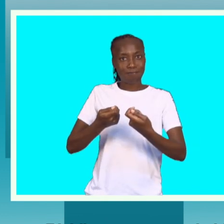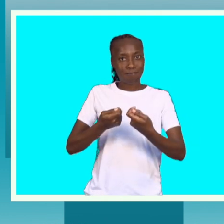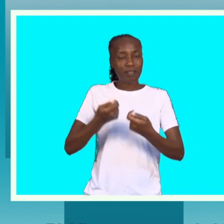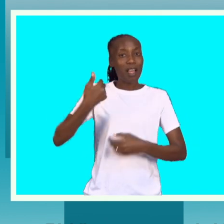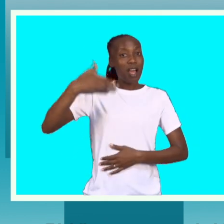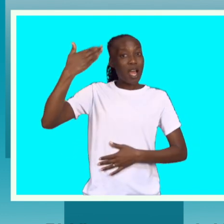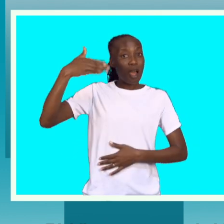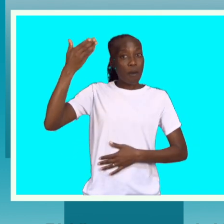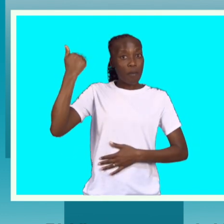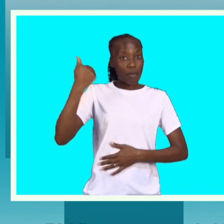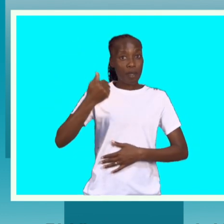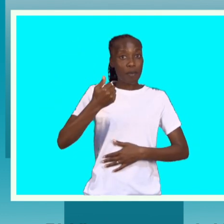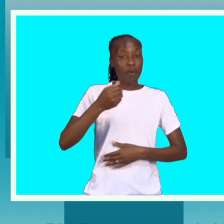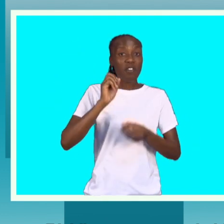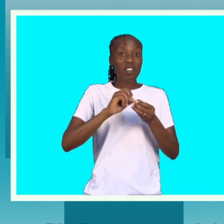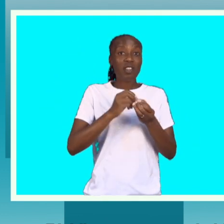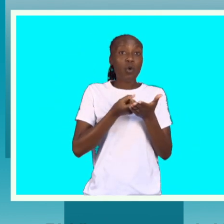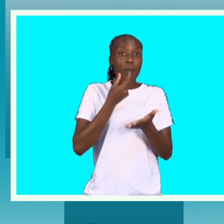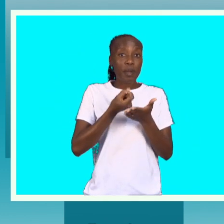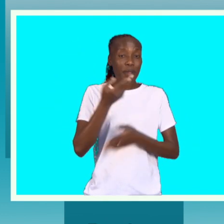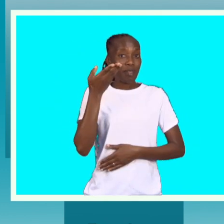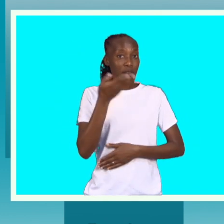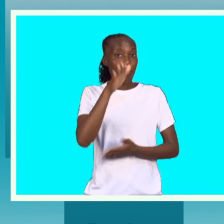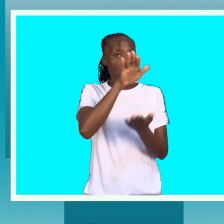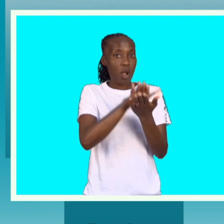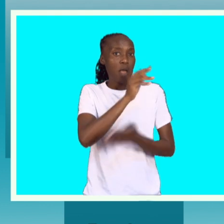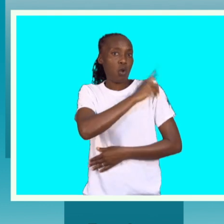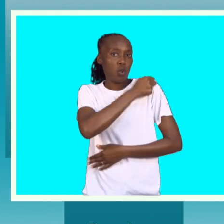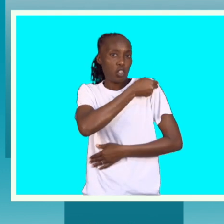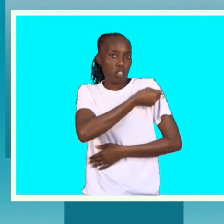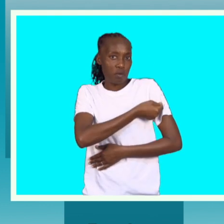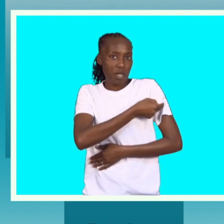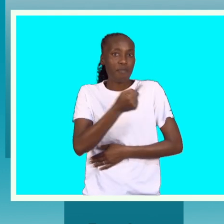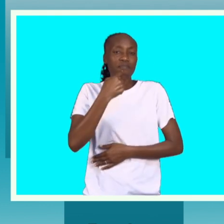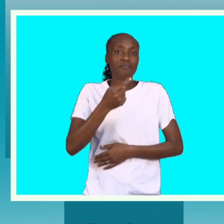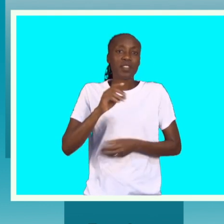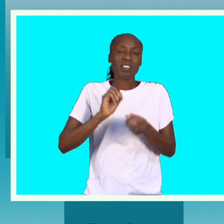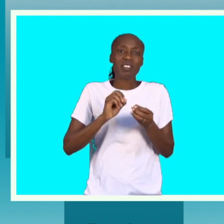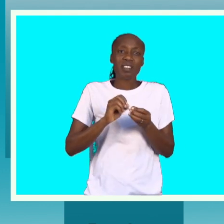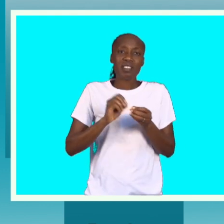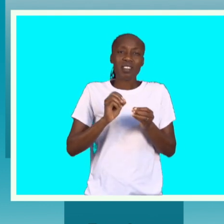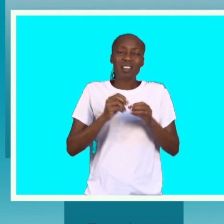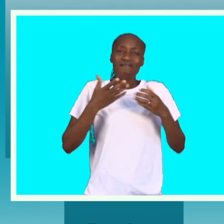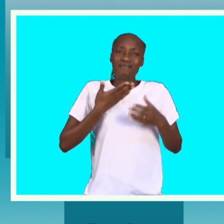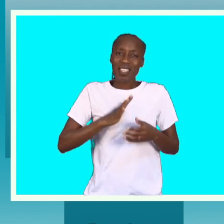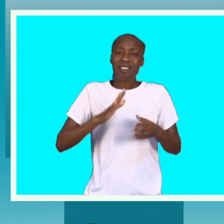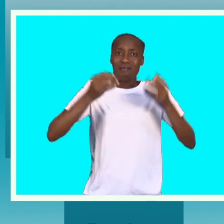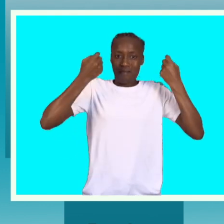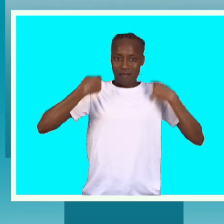nós costumamos tomar no hospital. Quero mandar o usado para correr e ir no hospital. Já estou feliz.